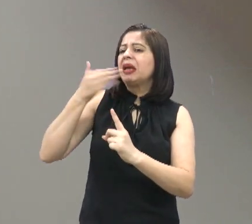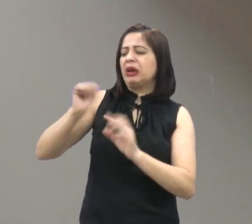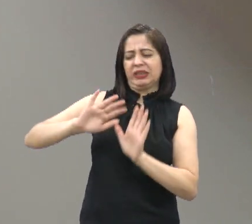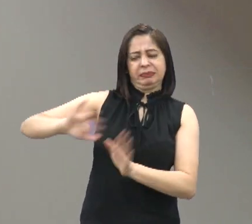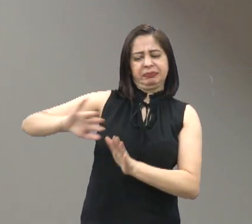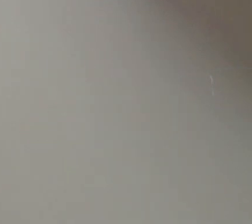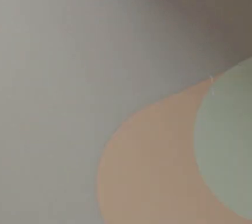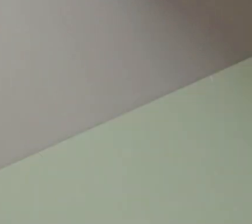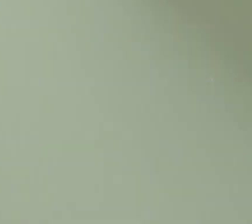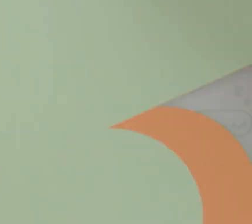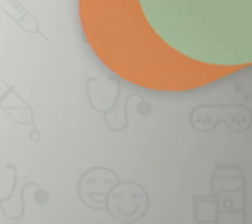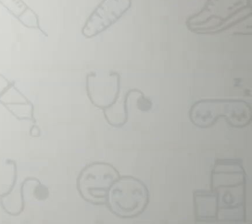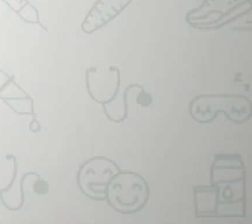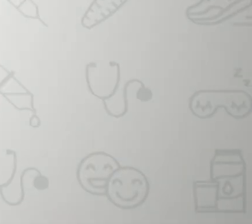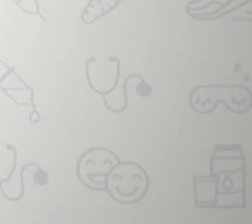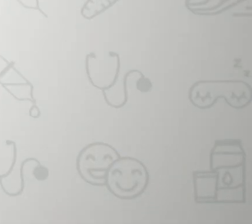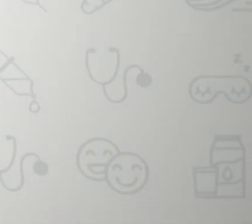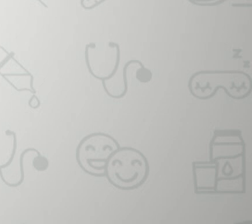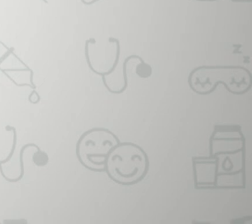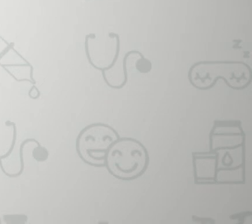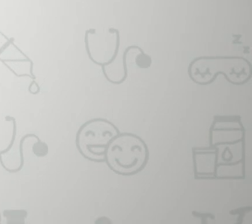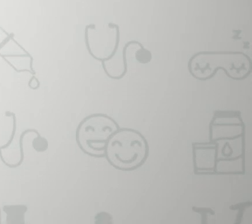voltamos.